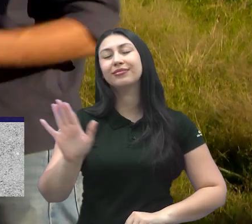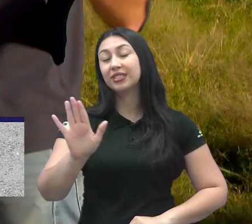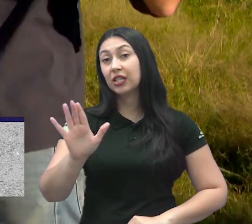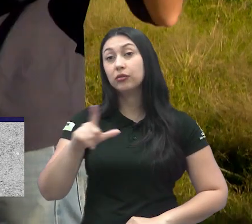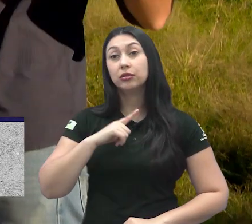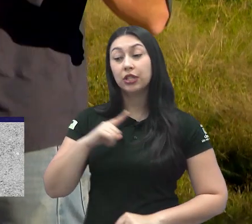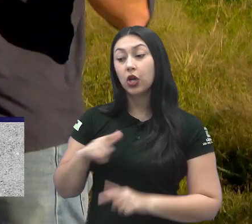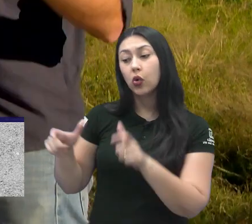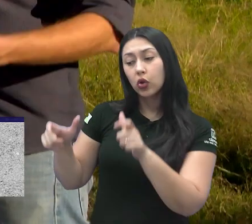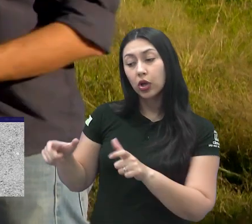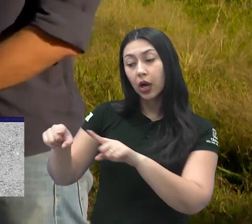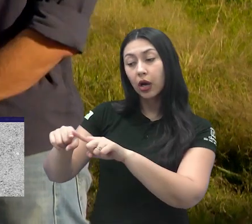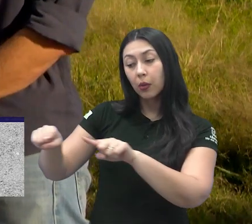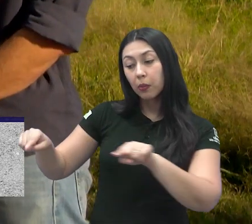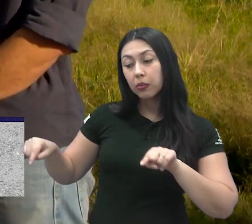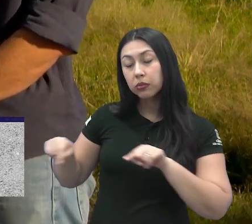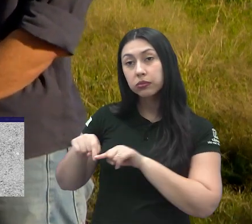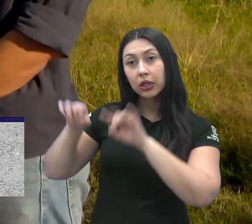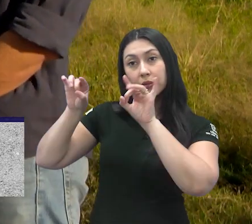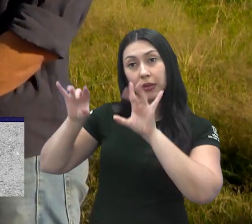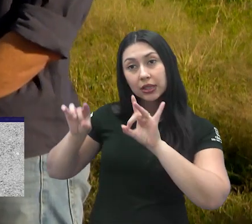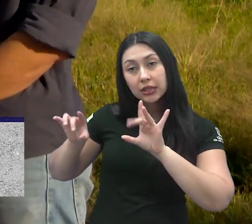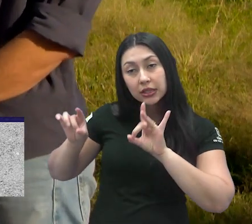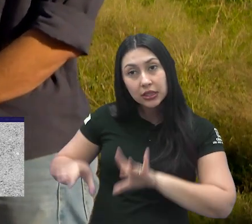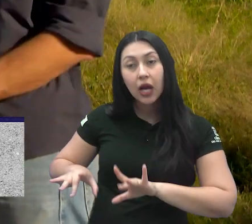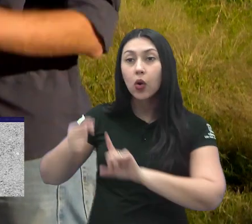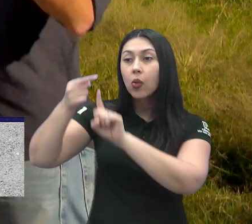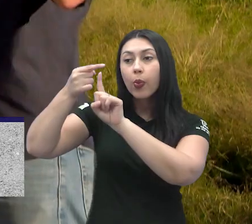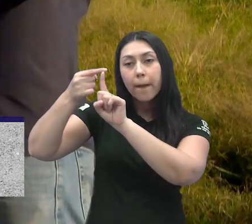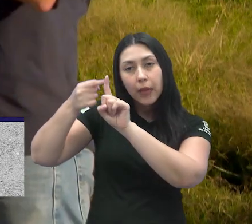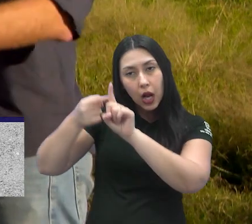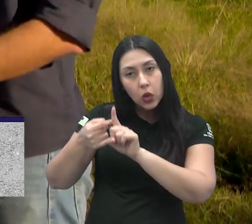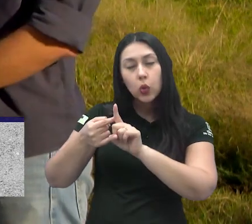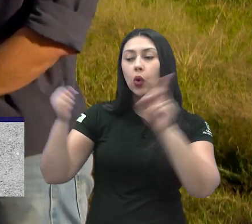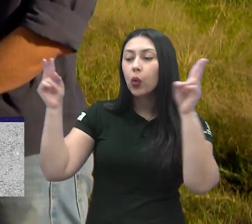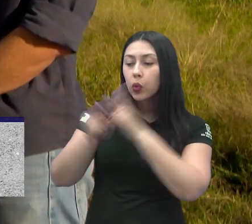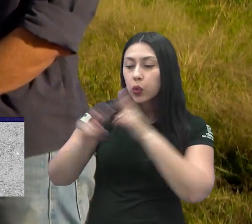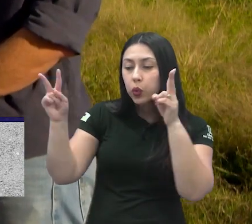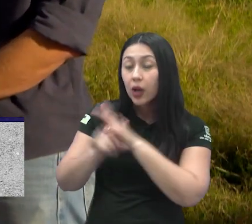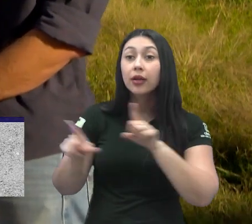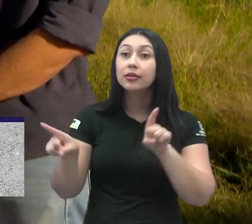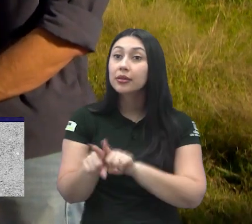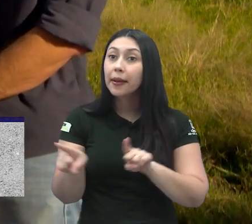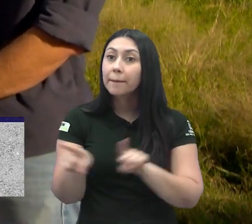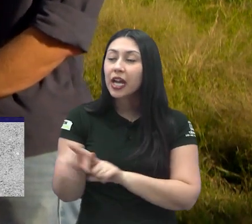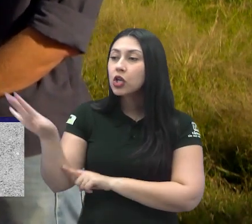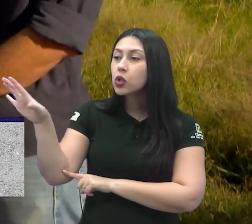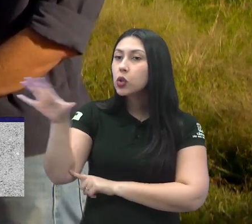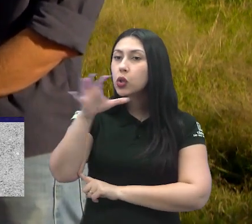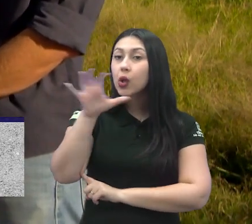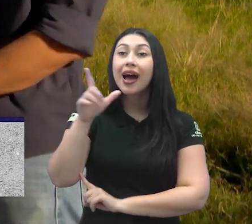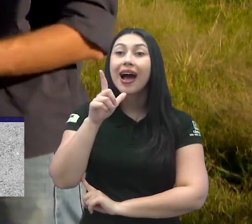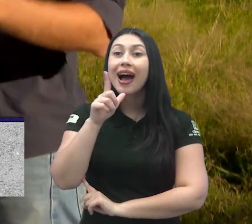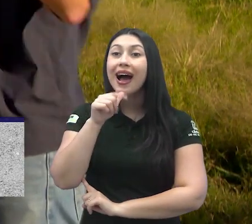eles confinam. Então tem um galpão que possui os ventiladores, tem também aspersores de água, né, sobre os animais, para que elas